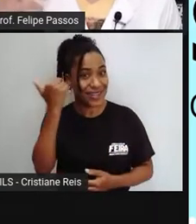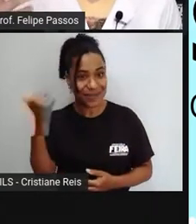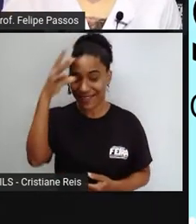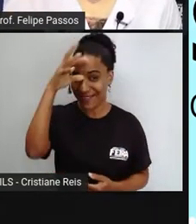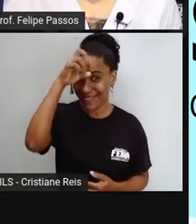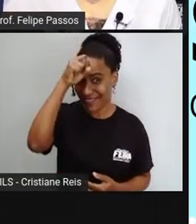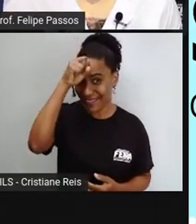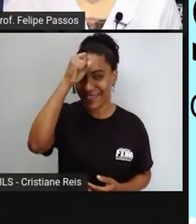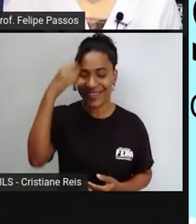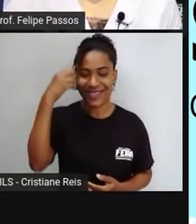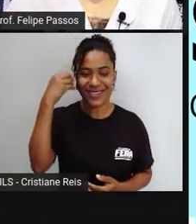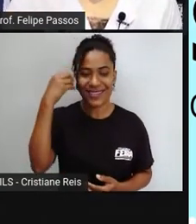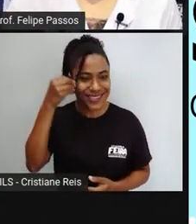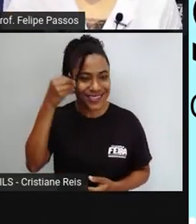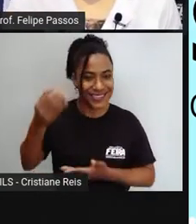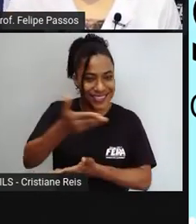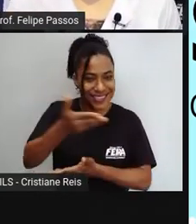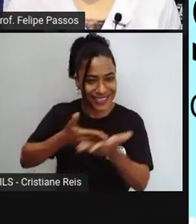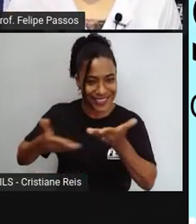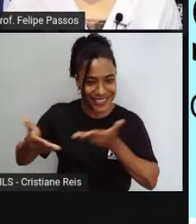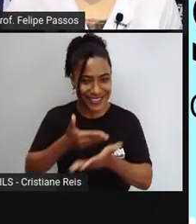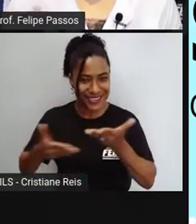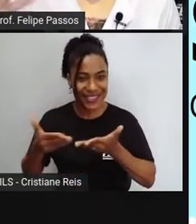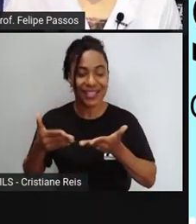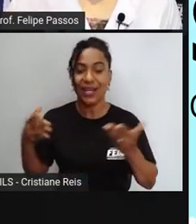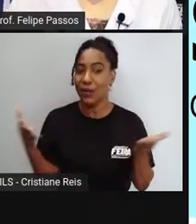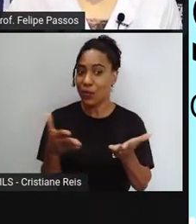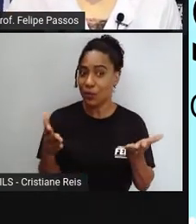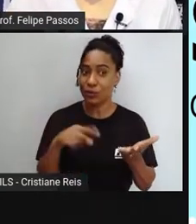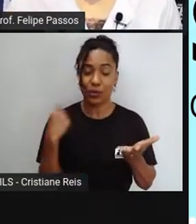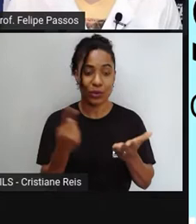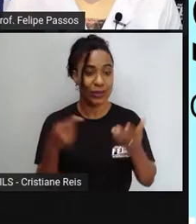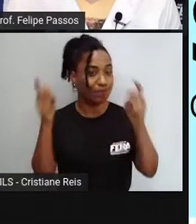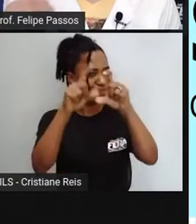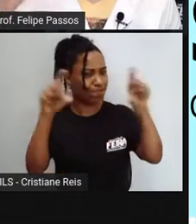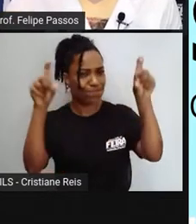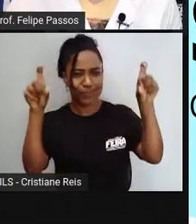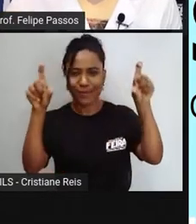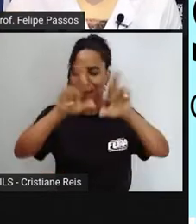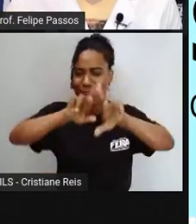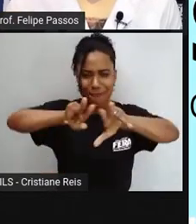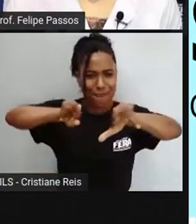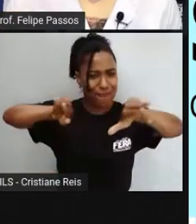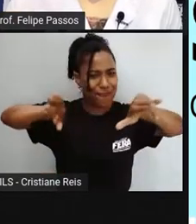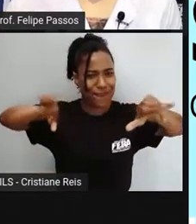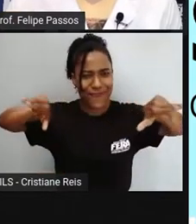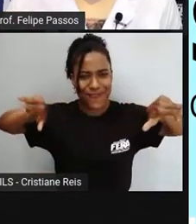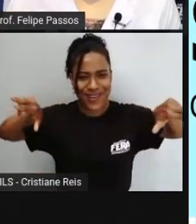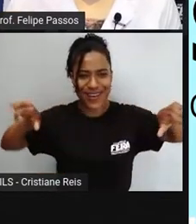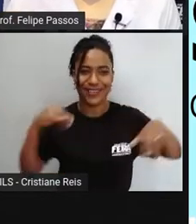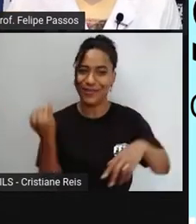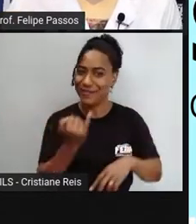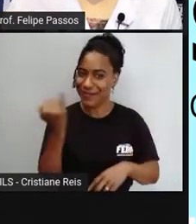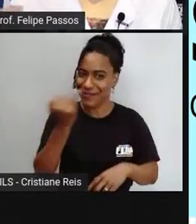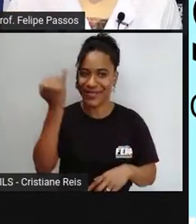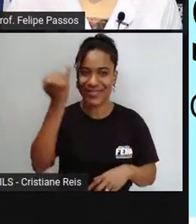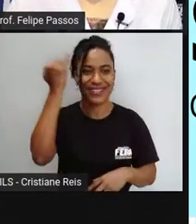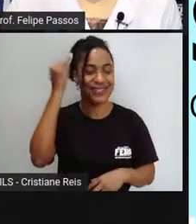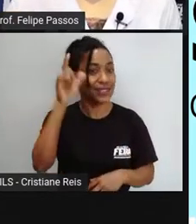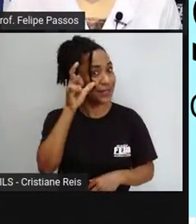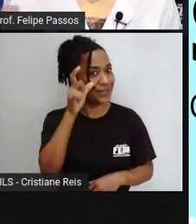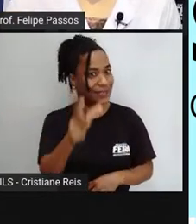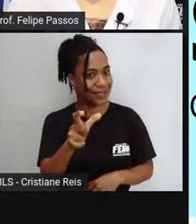recapitulando, aqui a gente discute sobre vários temas relevantes, interdisciplinares, que vocês podem levar para vários espaços da sua vida, para